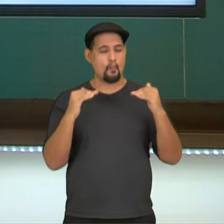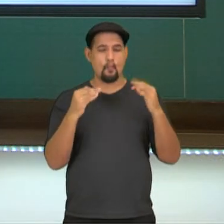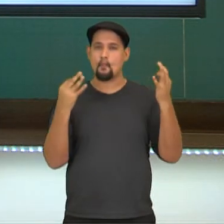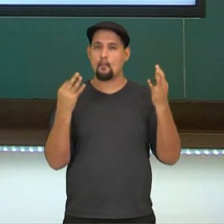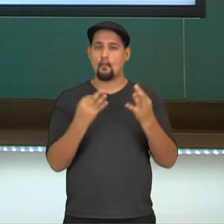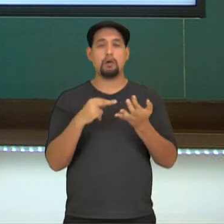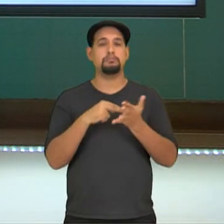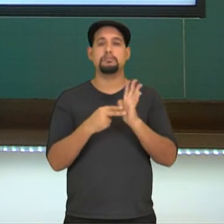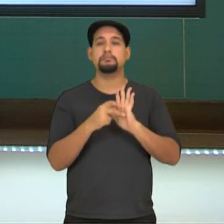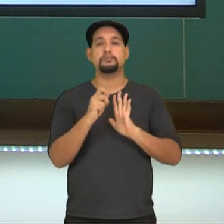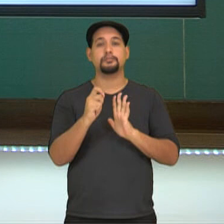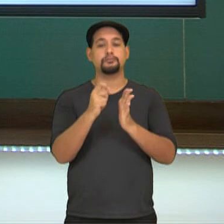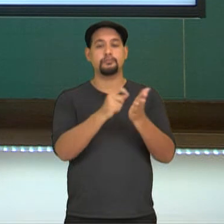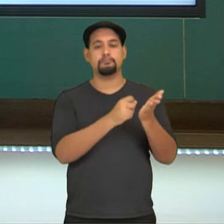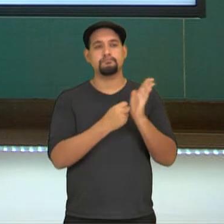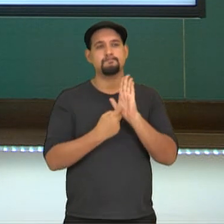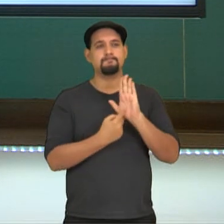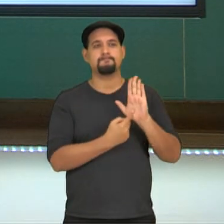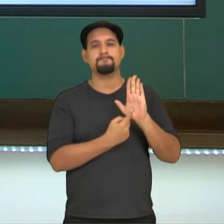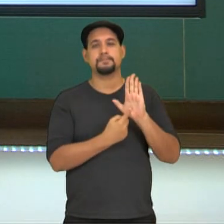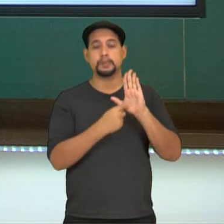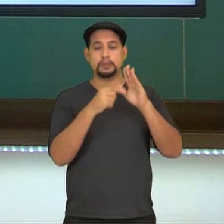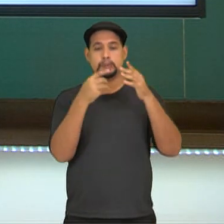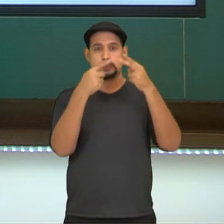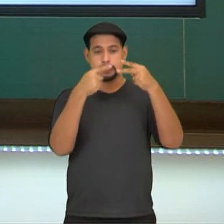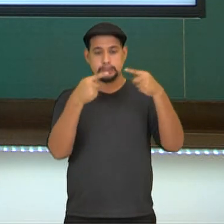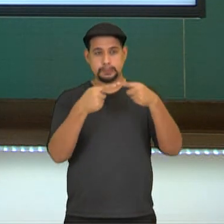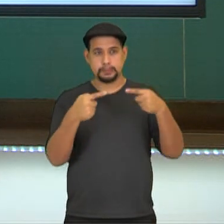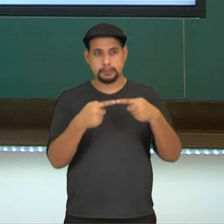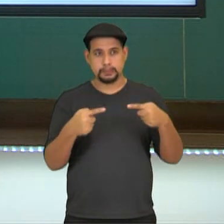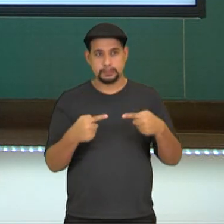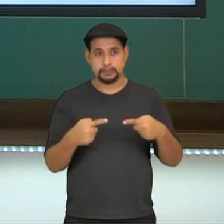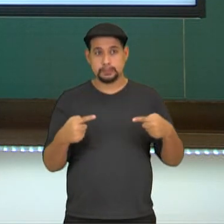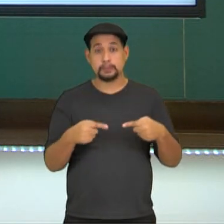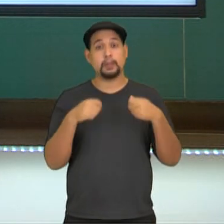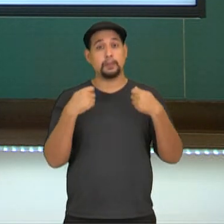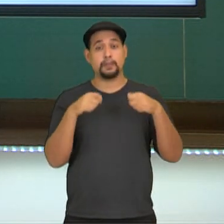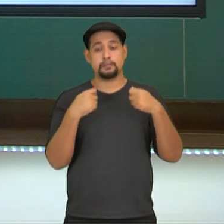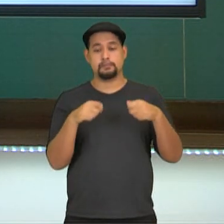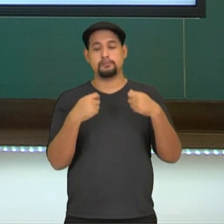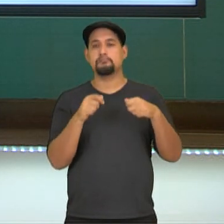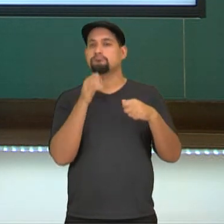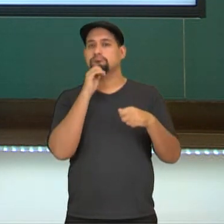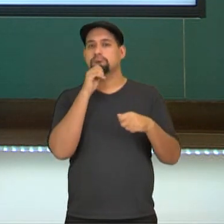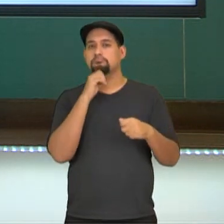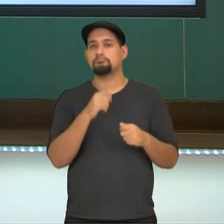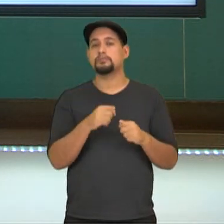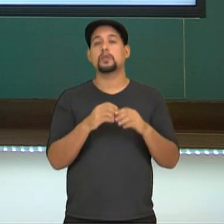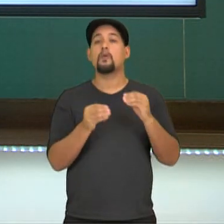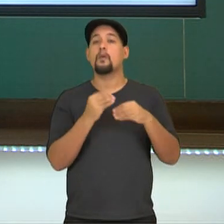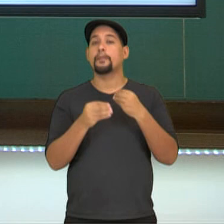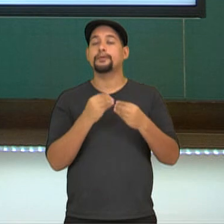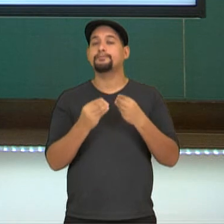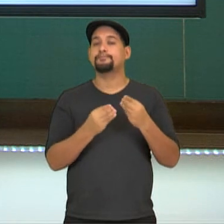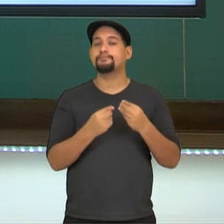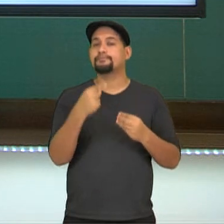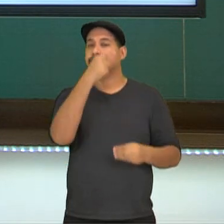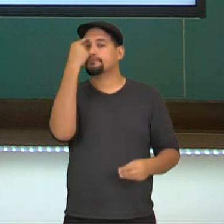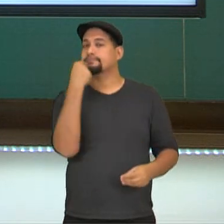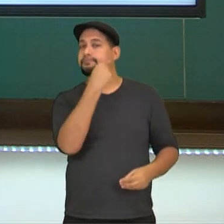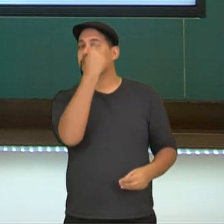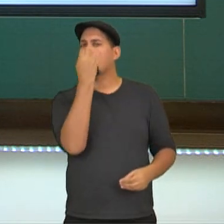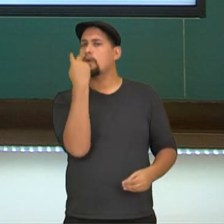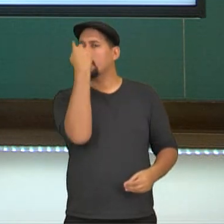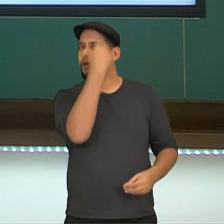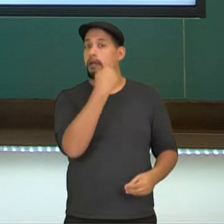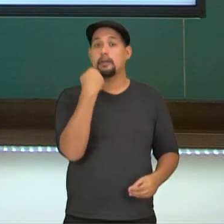vou trazer ele aqui e girá-lo. Vou precisar girar no sentido, né,